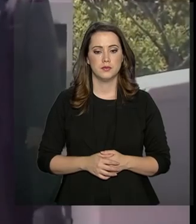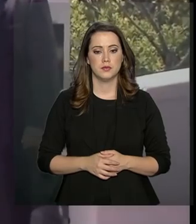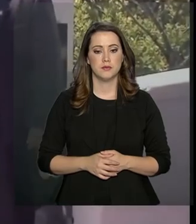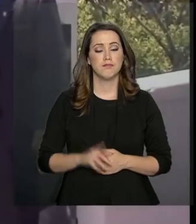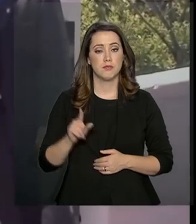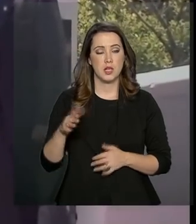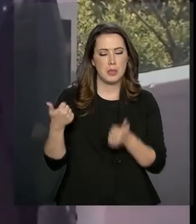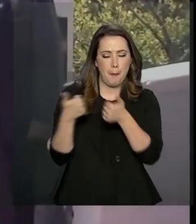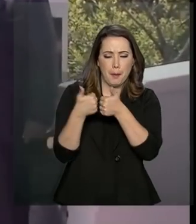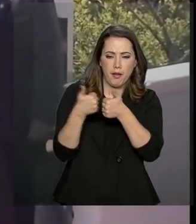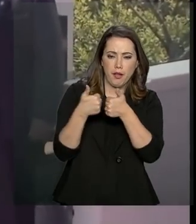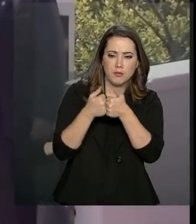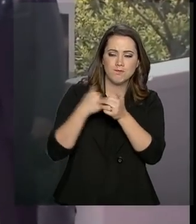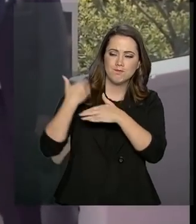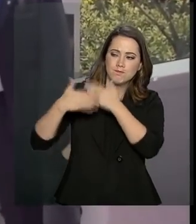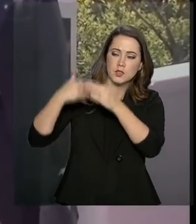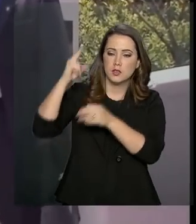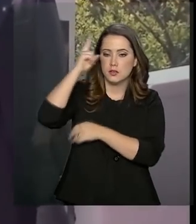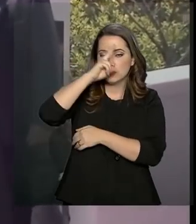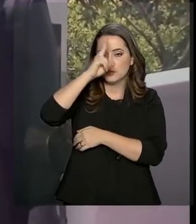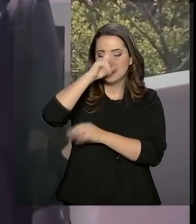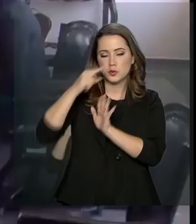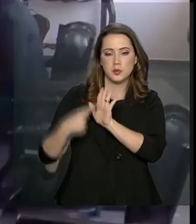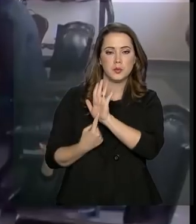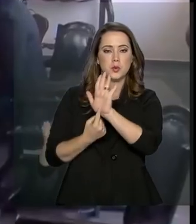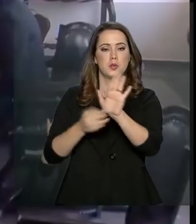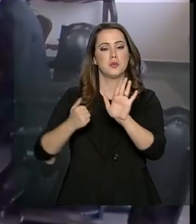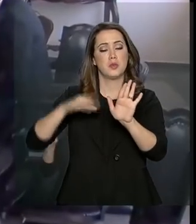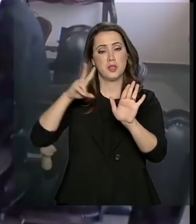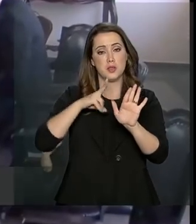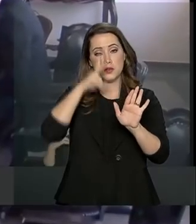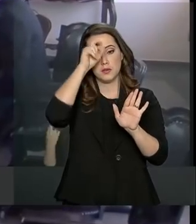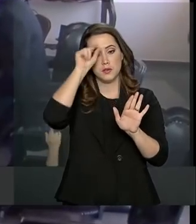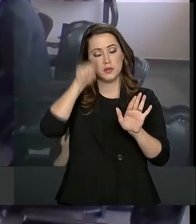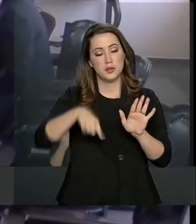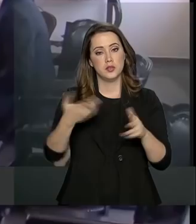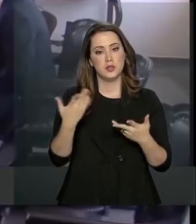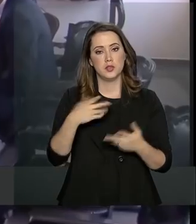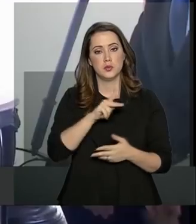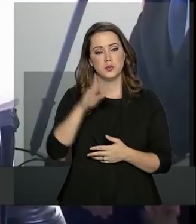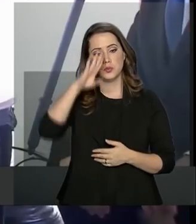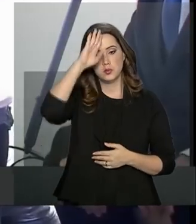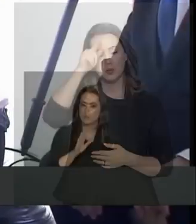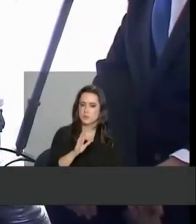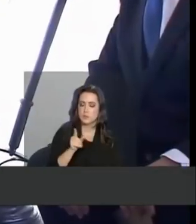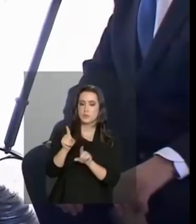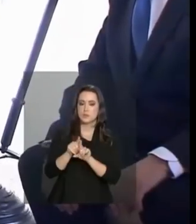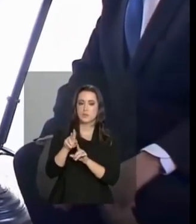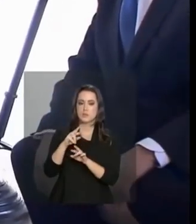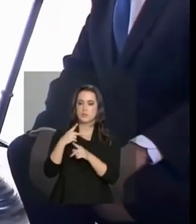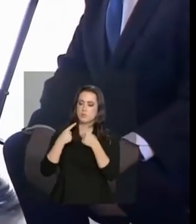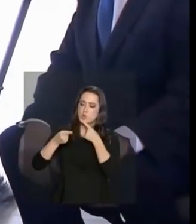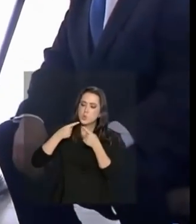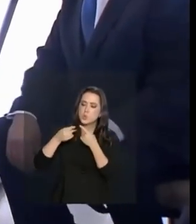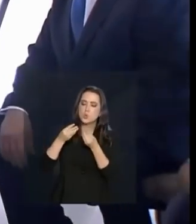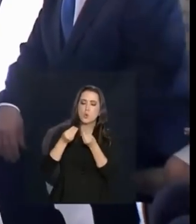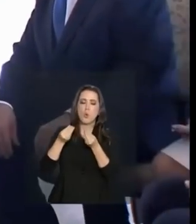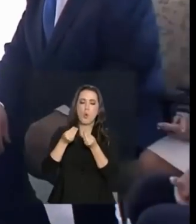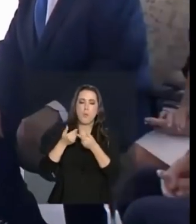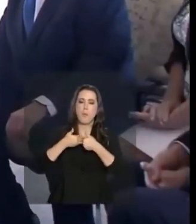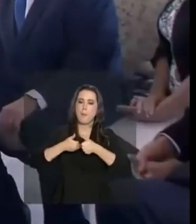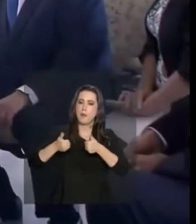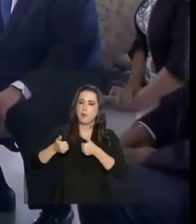Essa proximidade histórica tem se mostrado ainda mais fortalecida. Bolsonaro ainda não havia tomado posse quando recebeu a visita